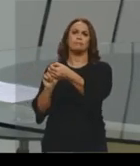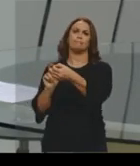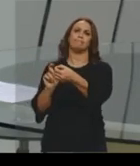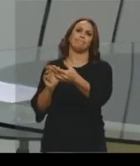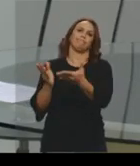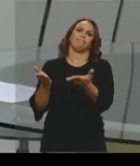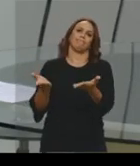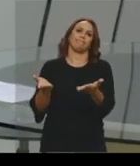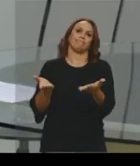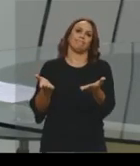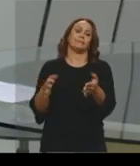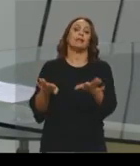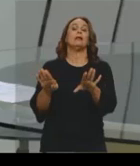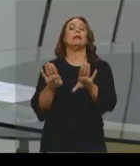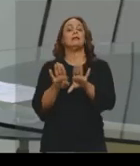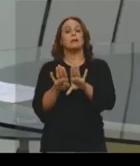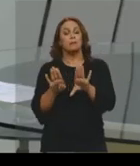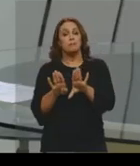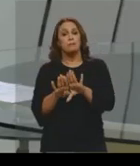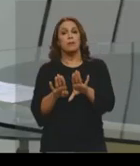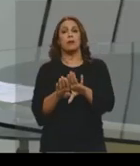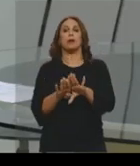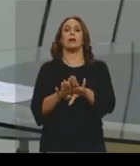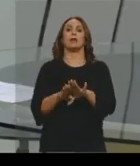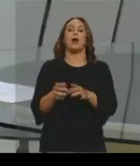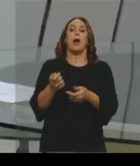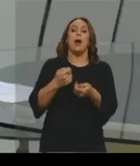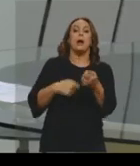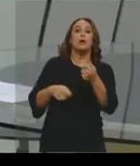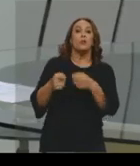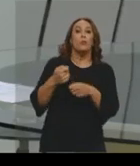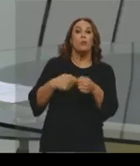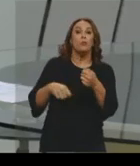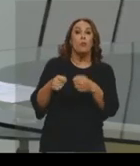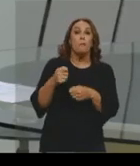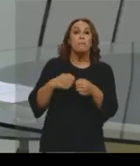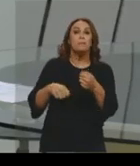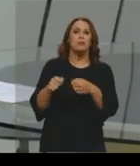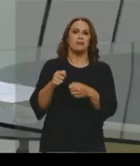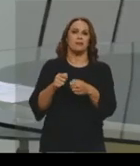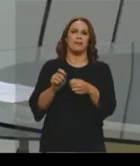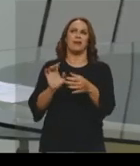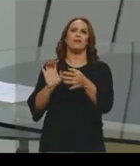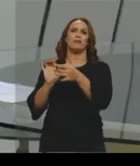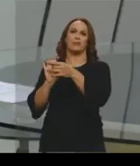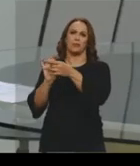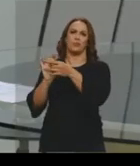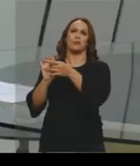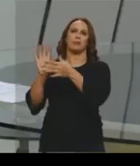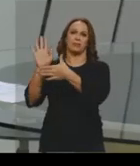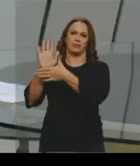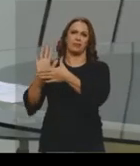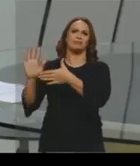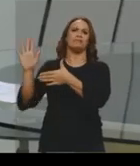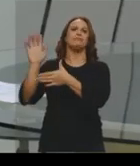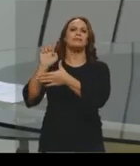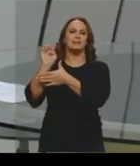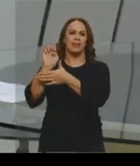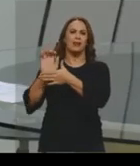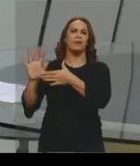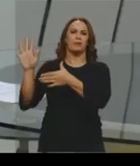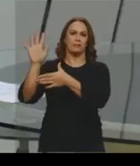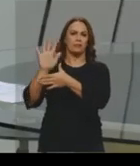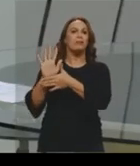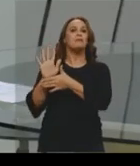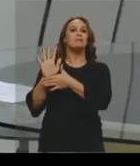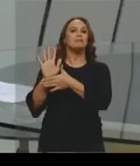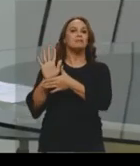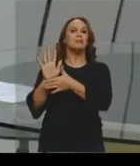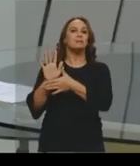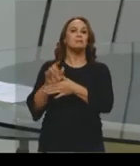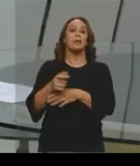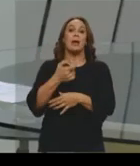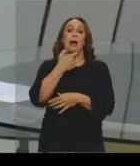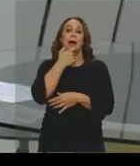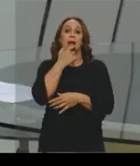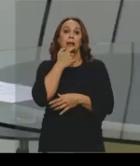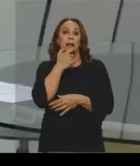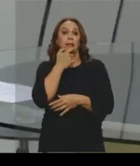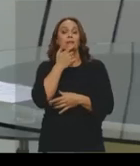economia britânica, da saúde financeira da Inglaterra, dela ser mais competitiva, que, por